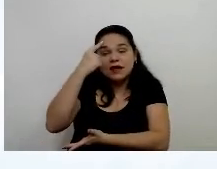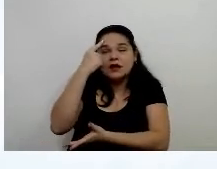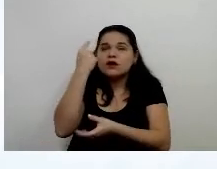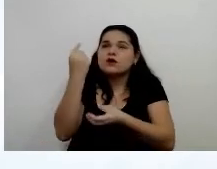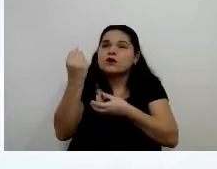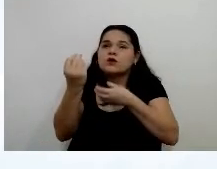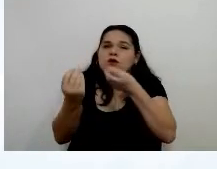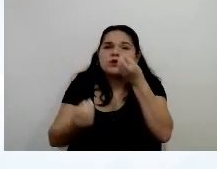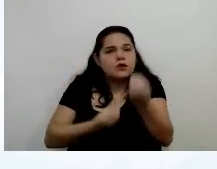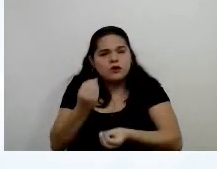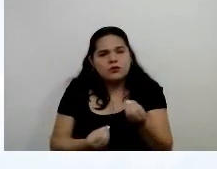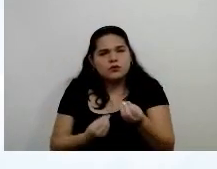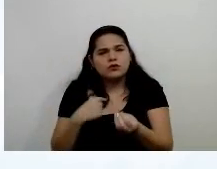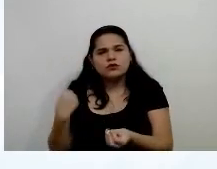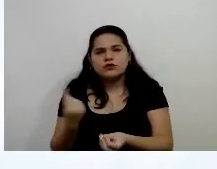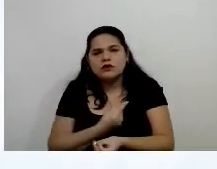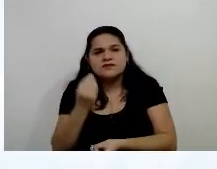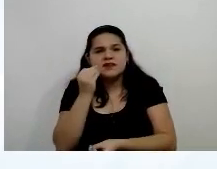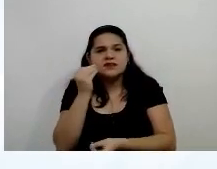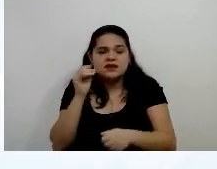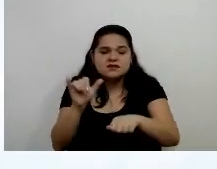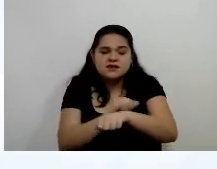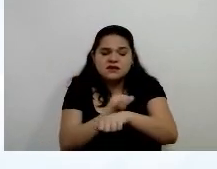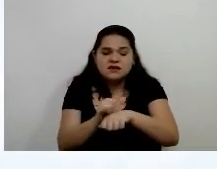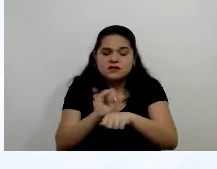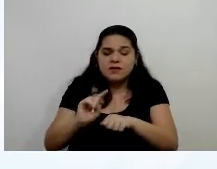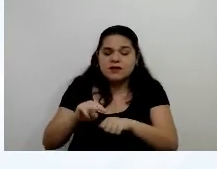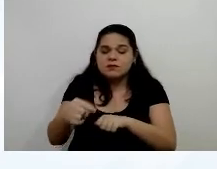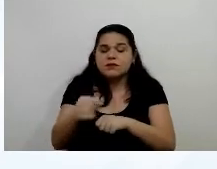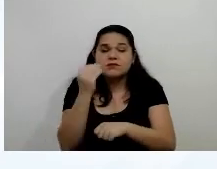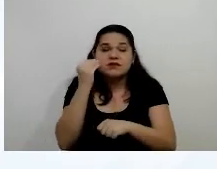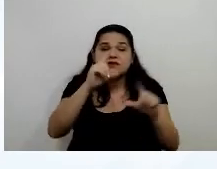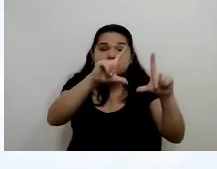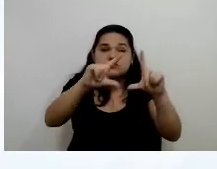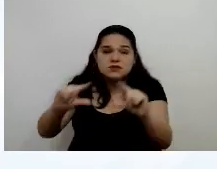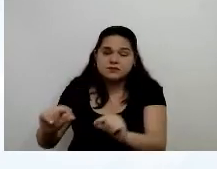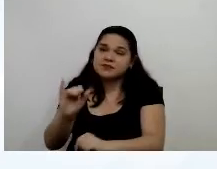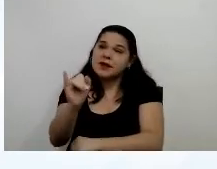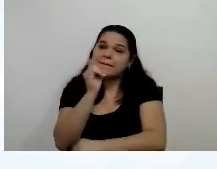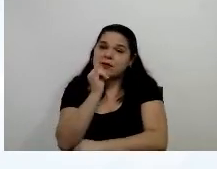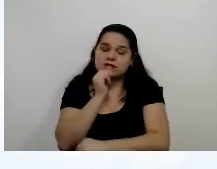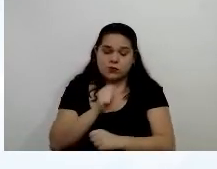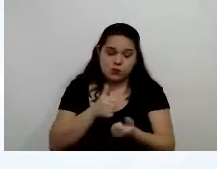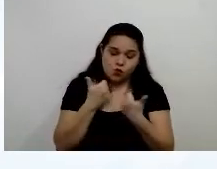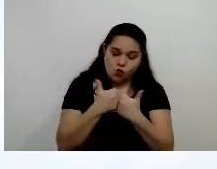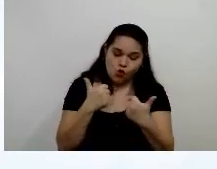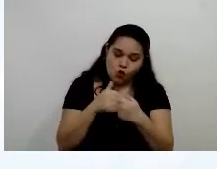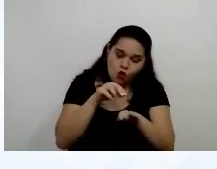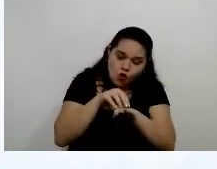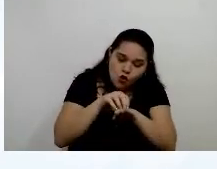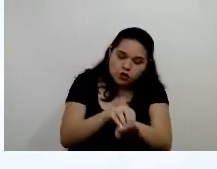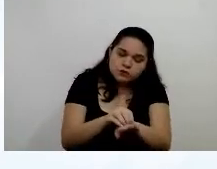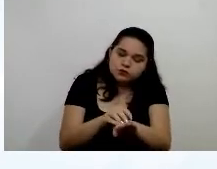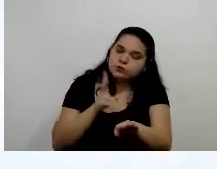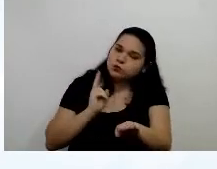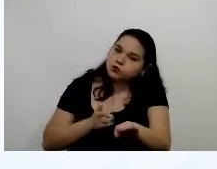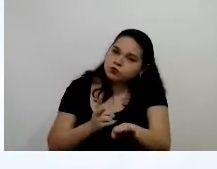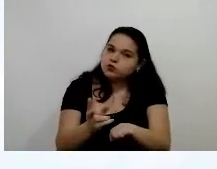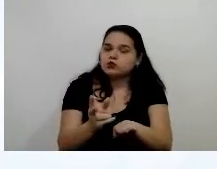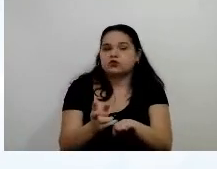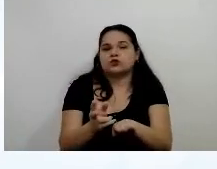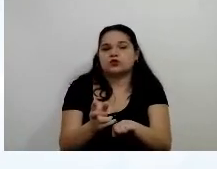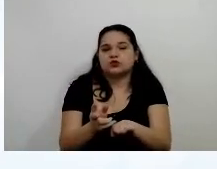é que a gente vai tratar isso na sequência. Por exemplo, o transporte coletivo ele continua funcionando ainda